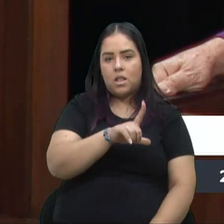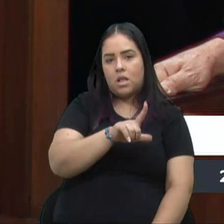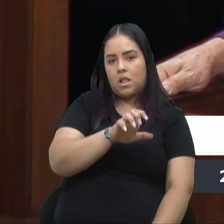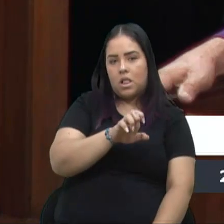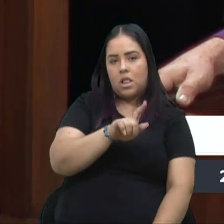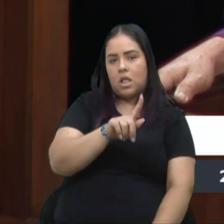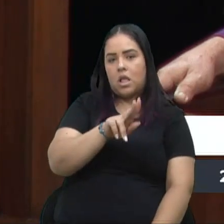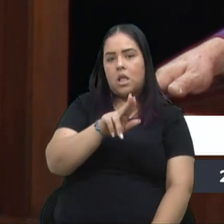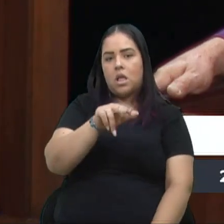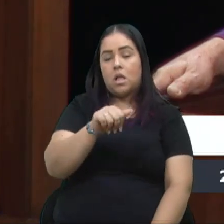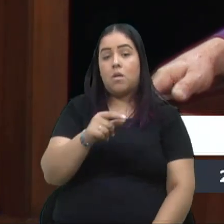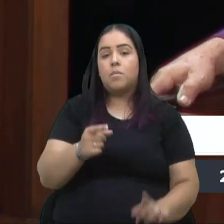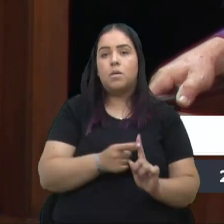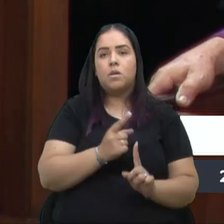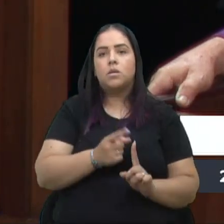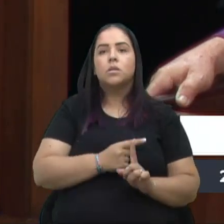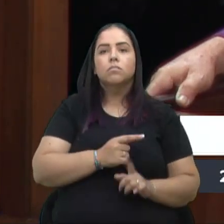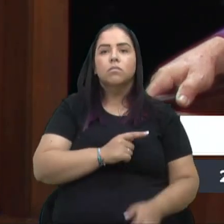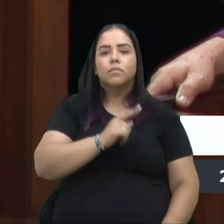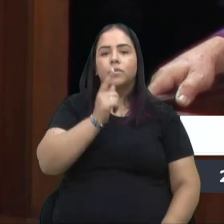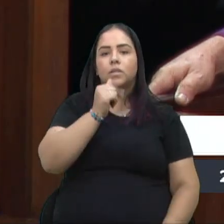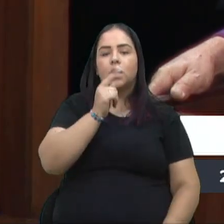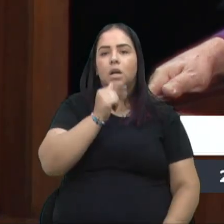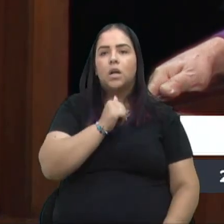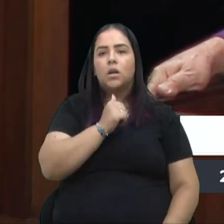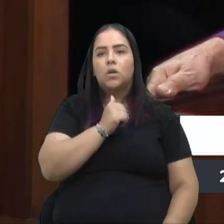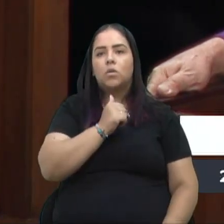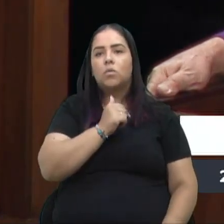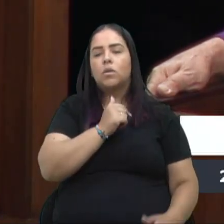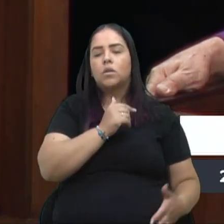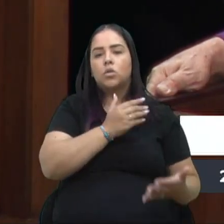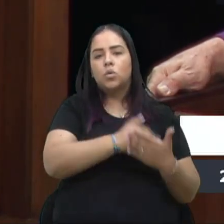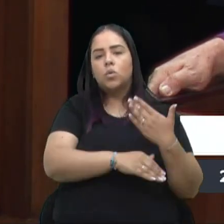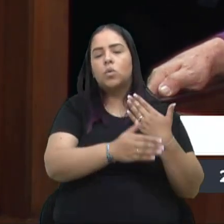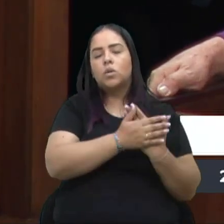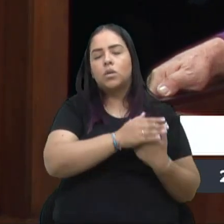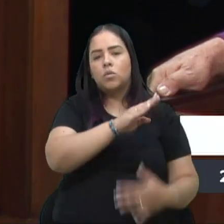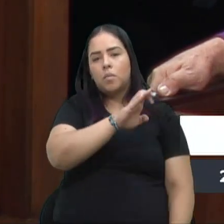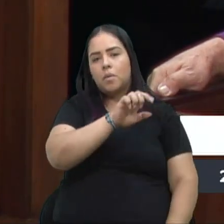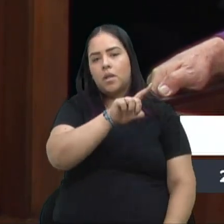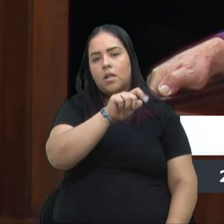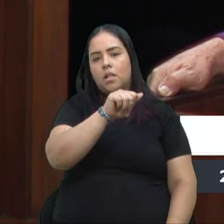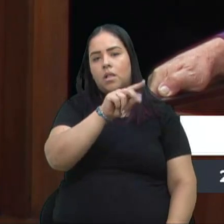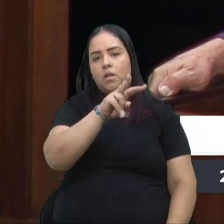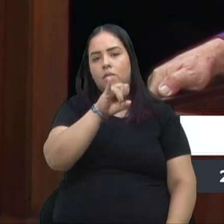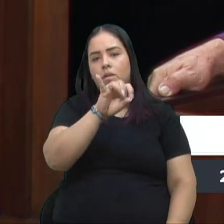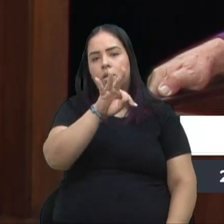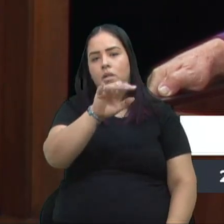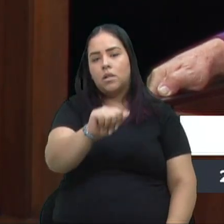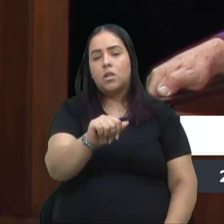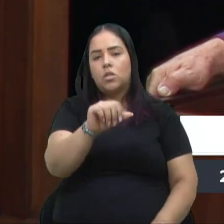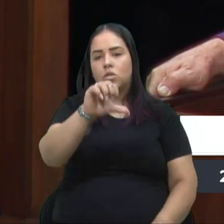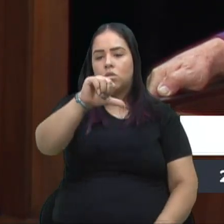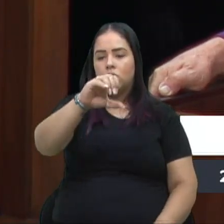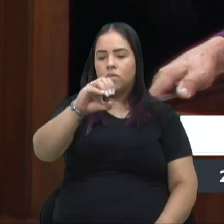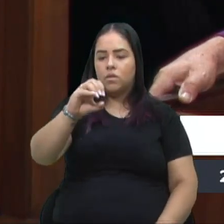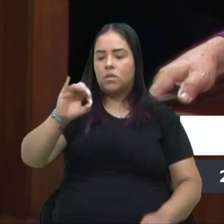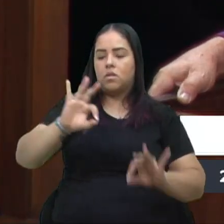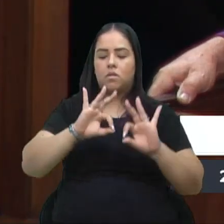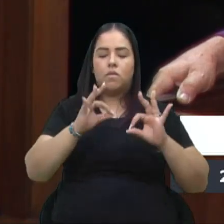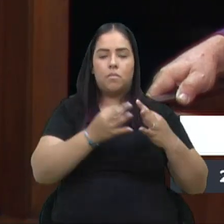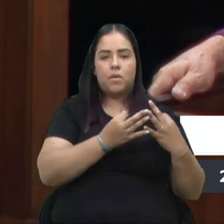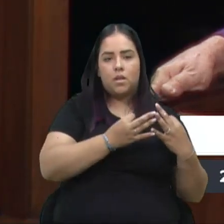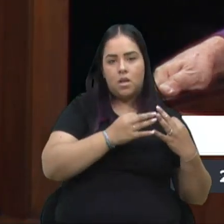foi a água por cima desde o Bela Vista atende toda aquela região lá então 900 família atende o ato de